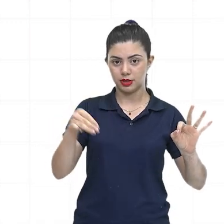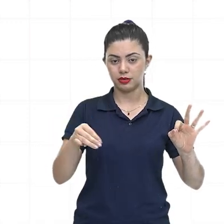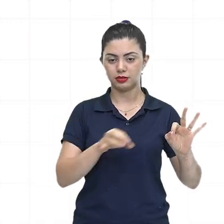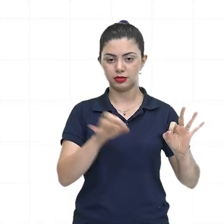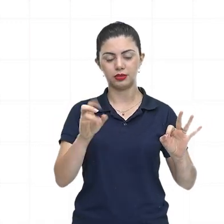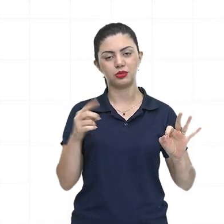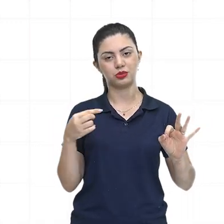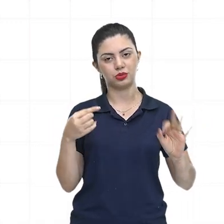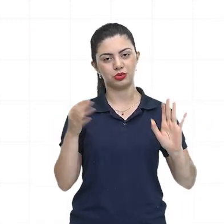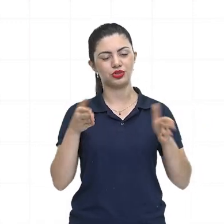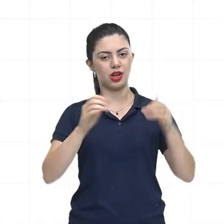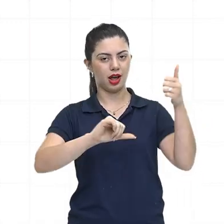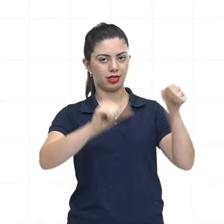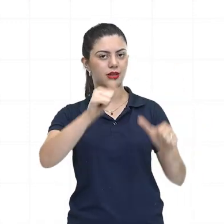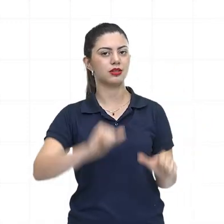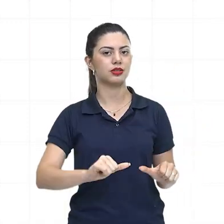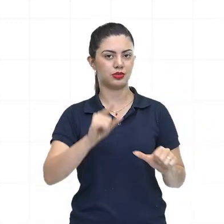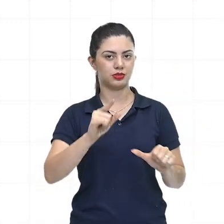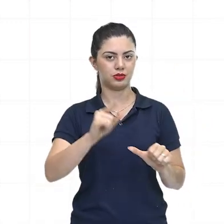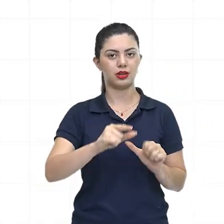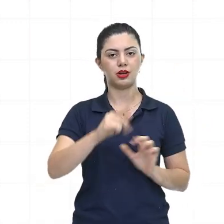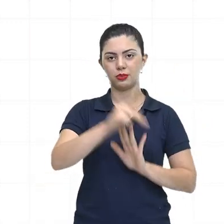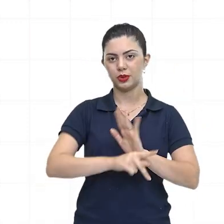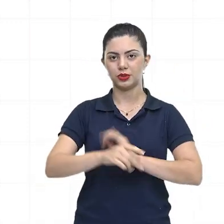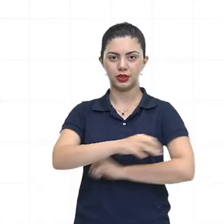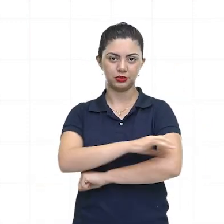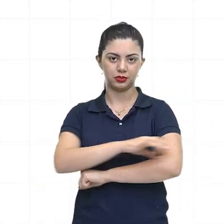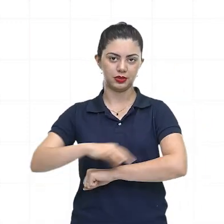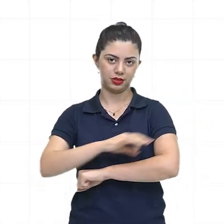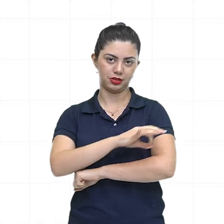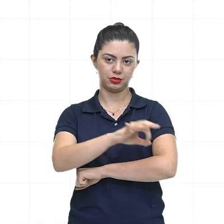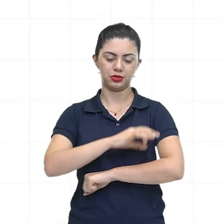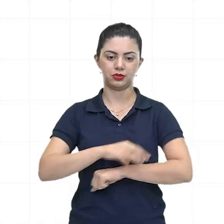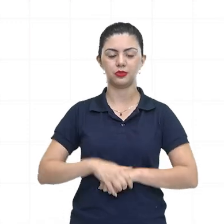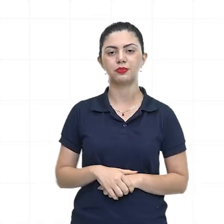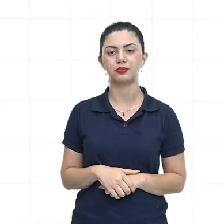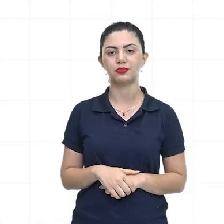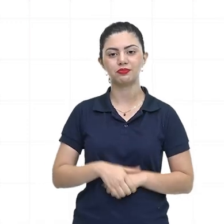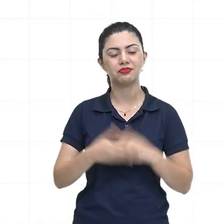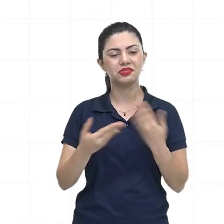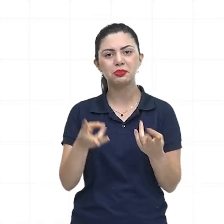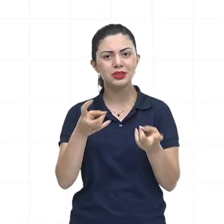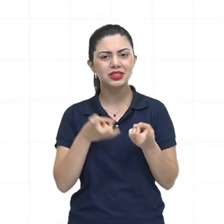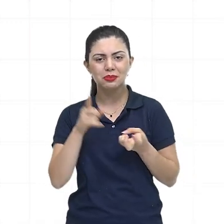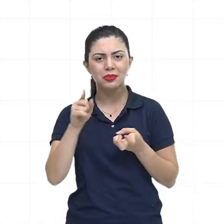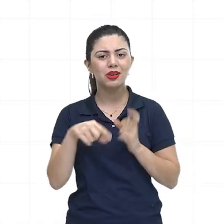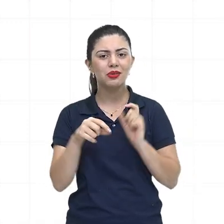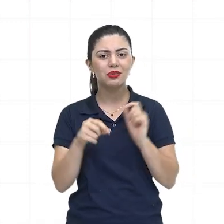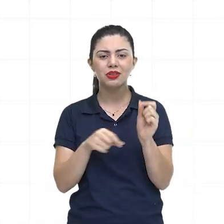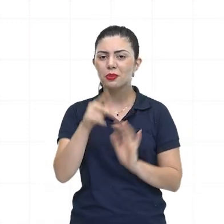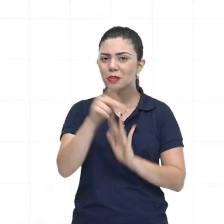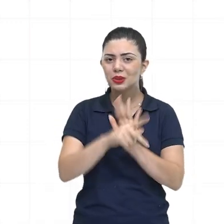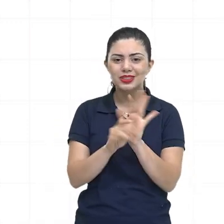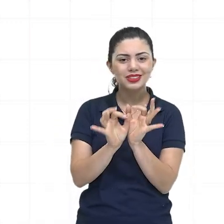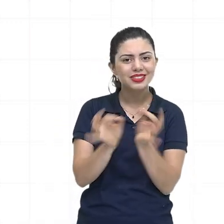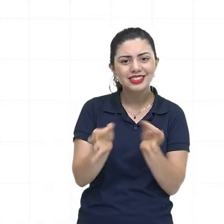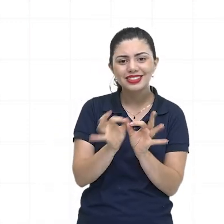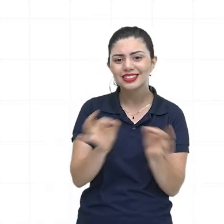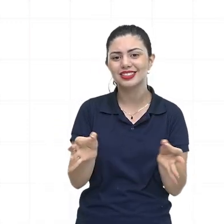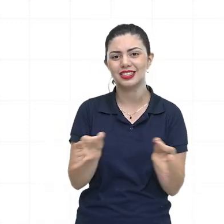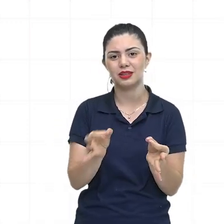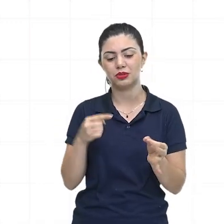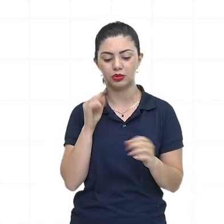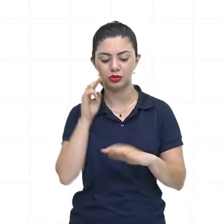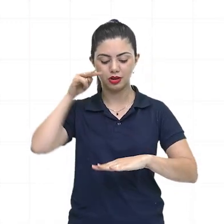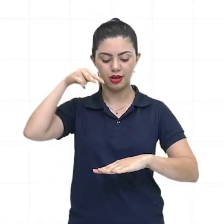a análise dessa nossa planta, certo? Então isso daqui é só um esboço bem simples, tá? Do que é